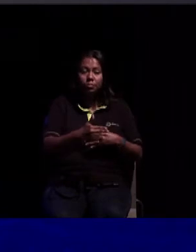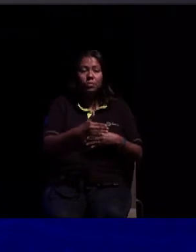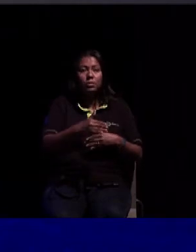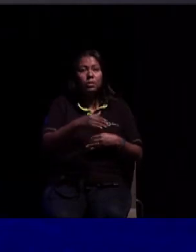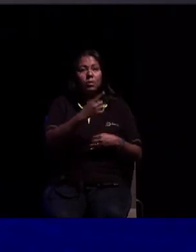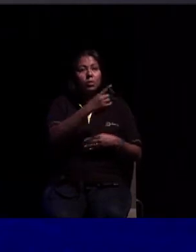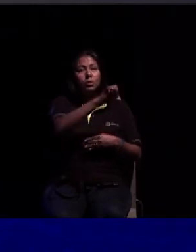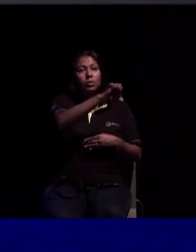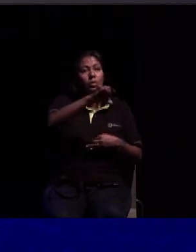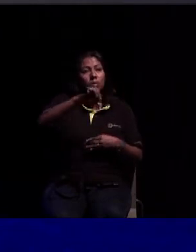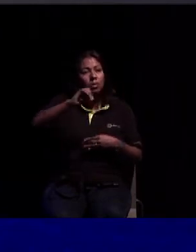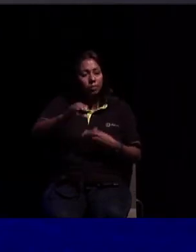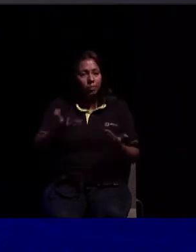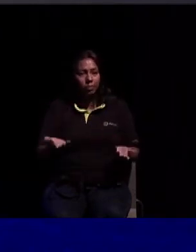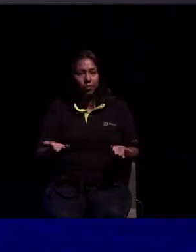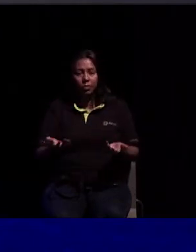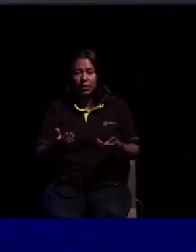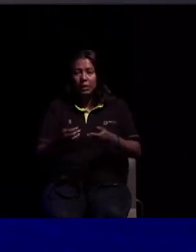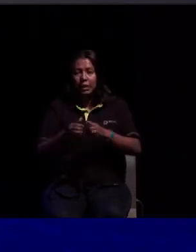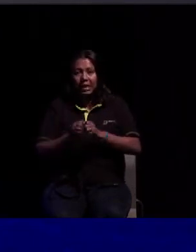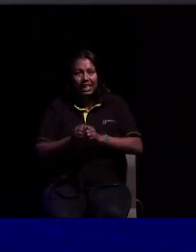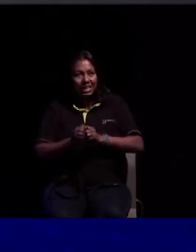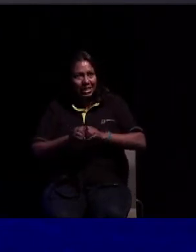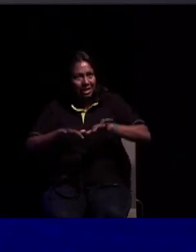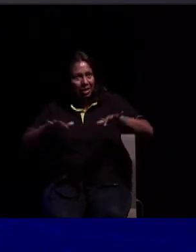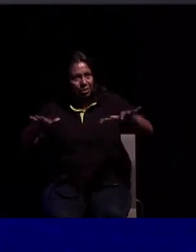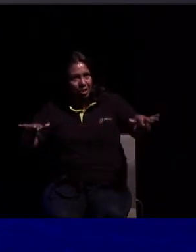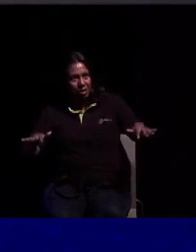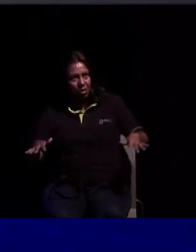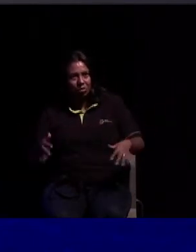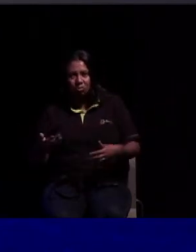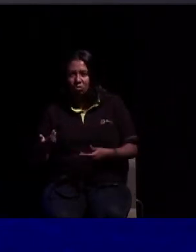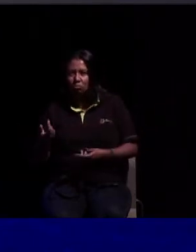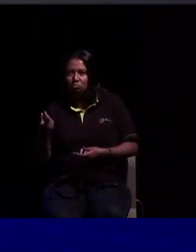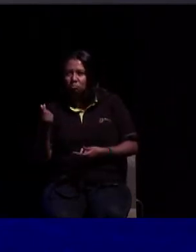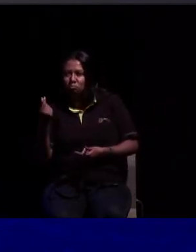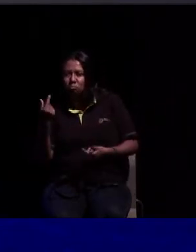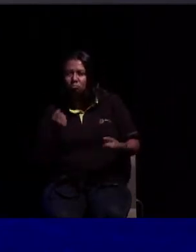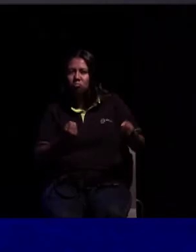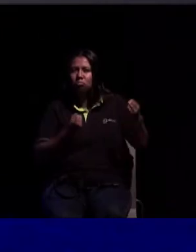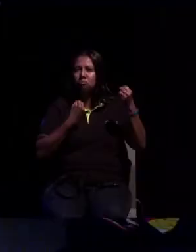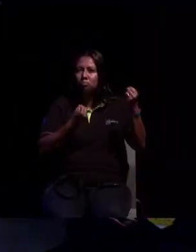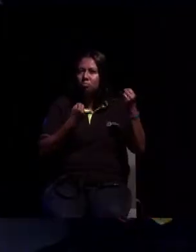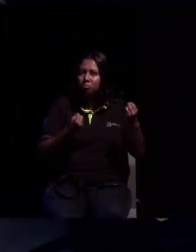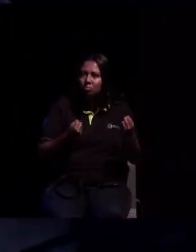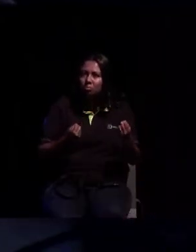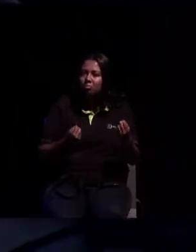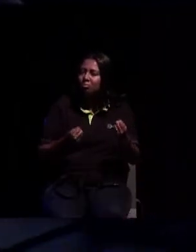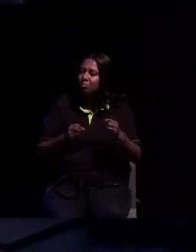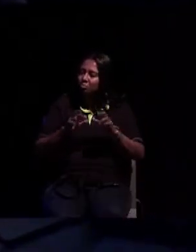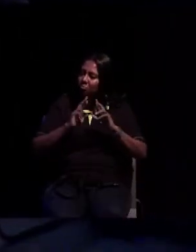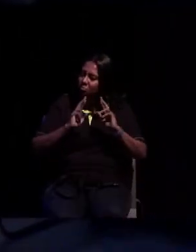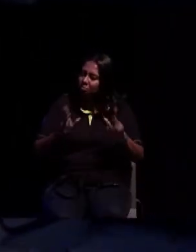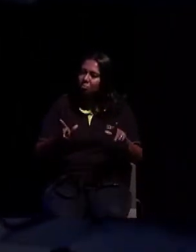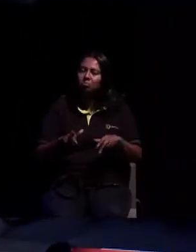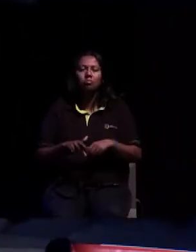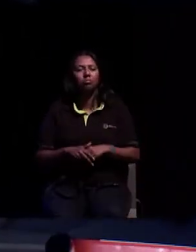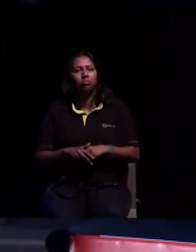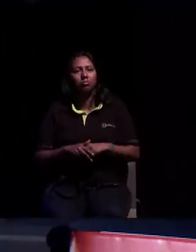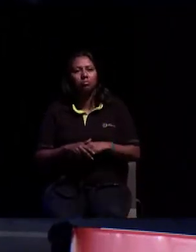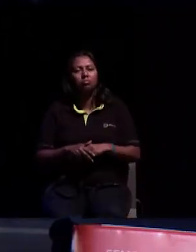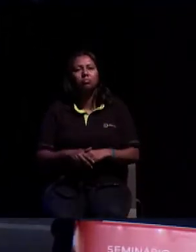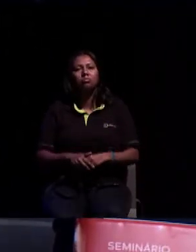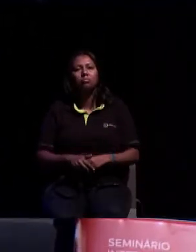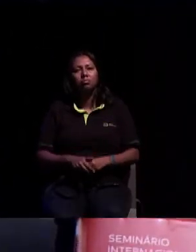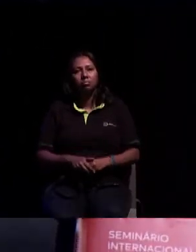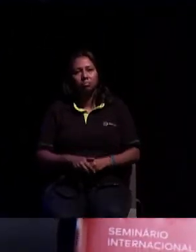da redistribuição de riqueza e poder, né? Que é a grande questão importante para o capital, para os proprietários,